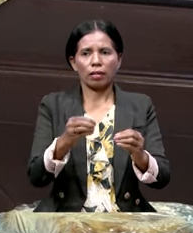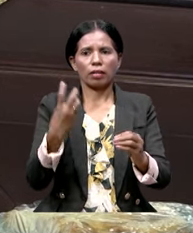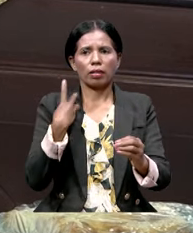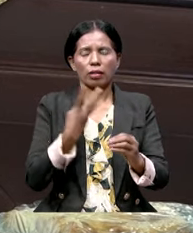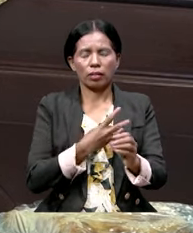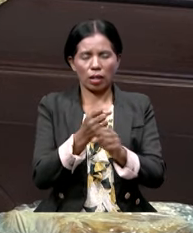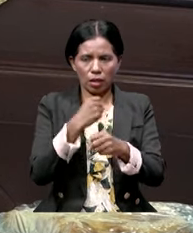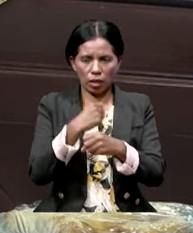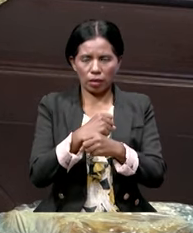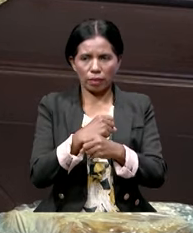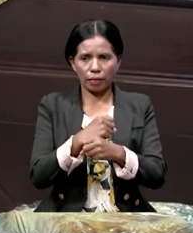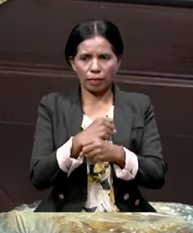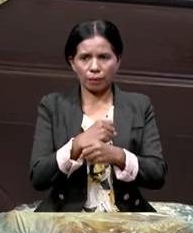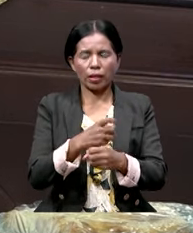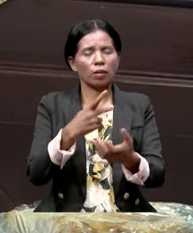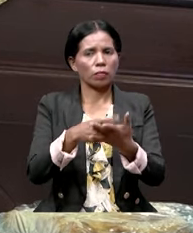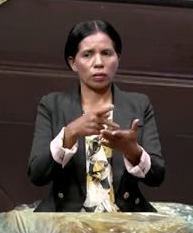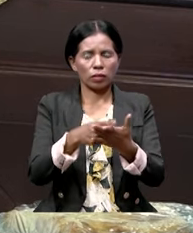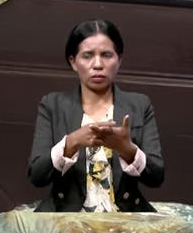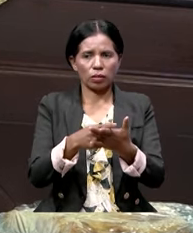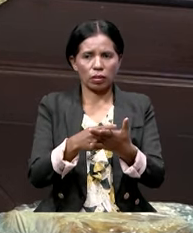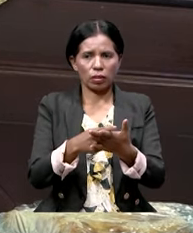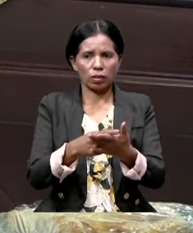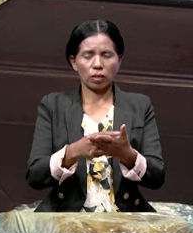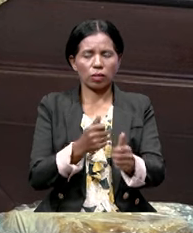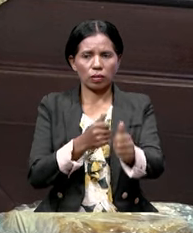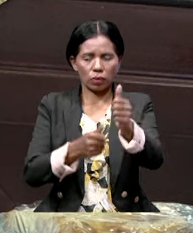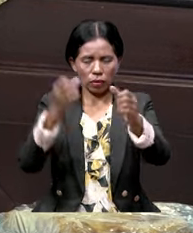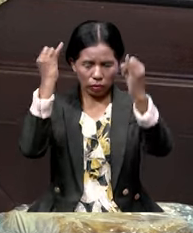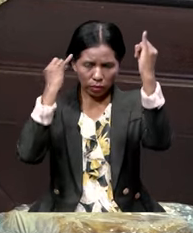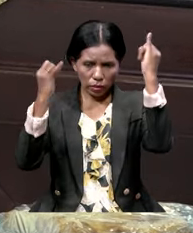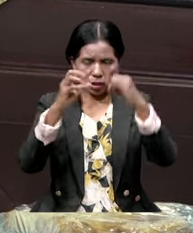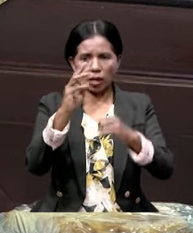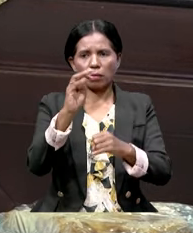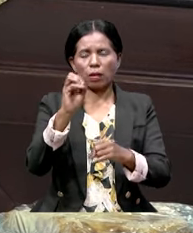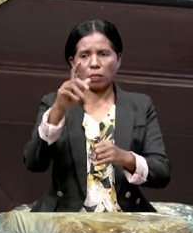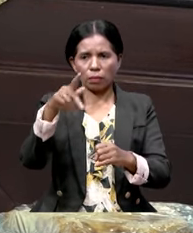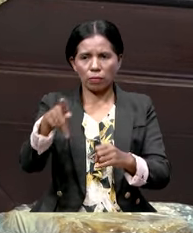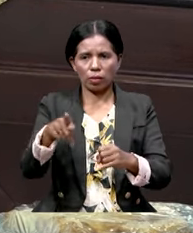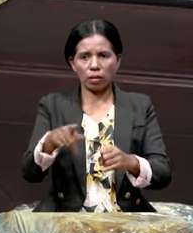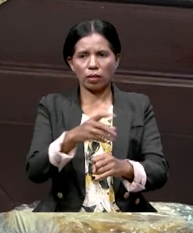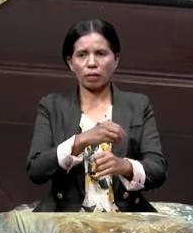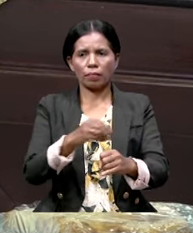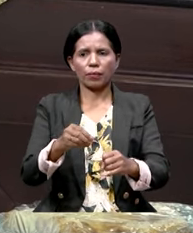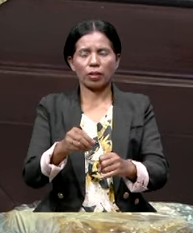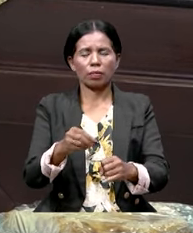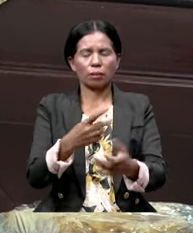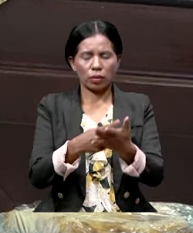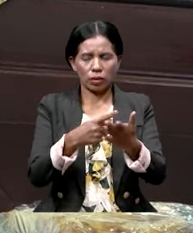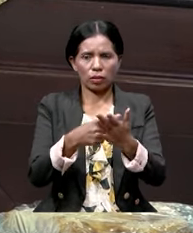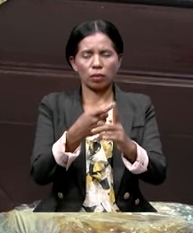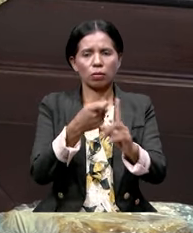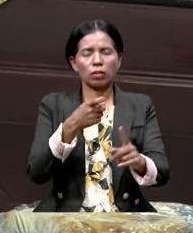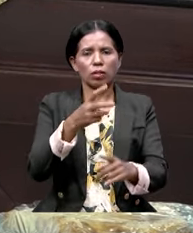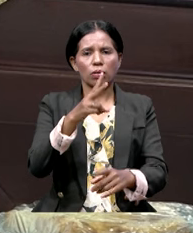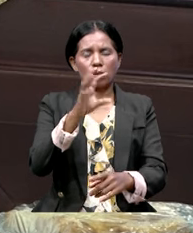tal projeto de nem la rona tu informação se obras públicas também projeto nem mais 2018 16